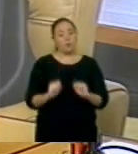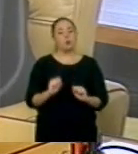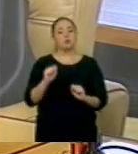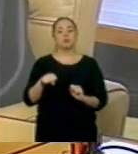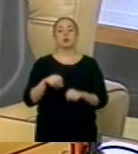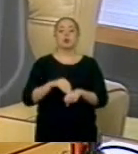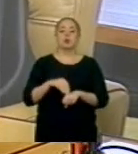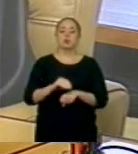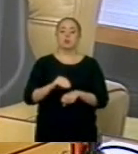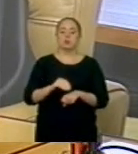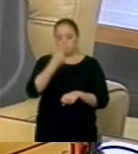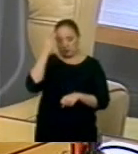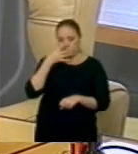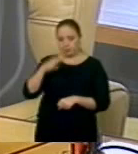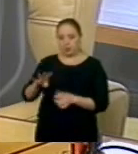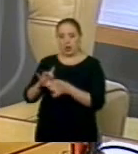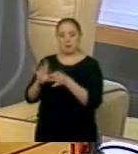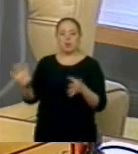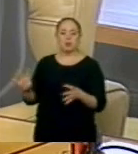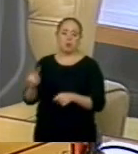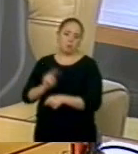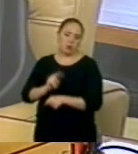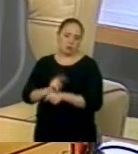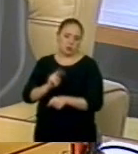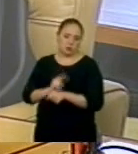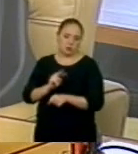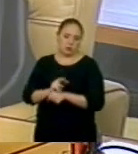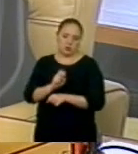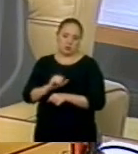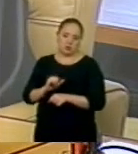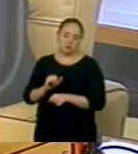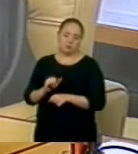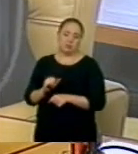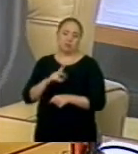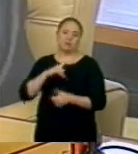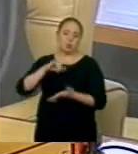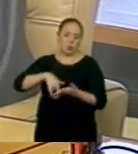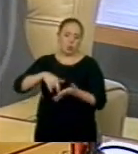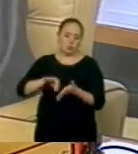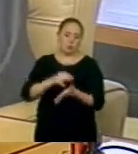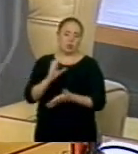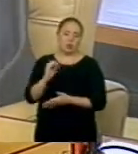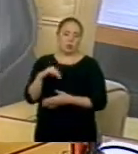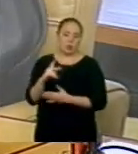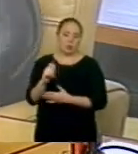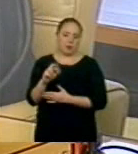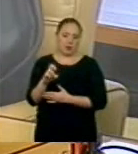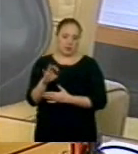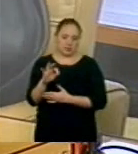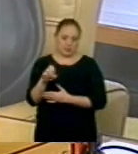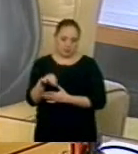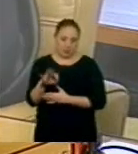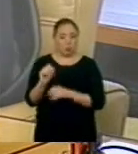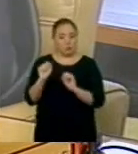conceder ao acusado liberdade provisória mediante termo de comparecimento a todos os atos processuais sob pena de revogação.